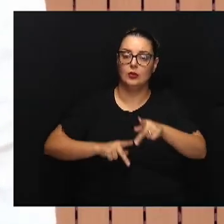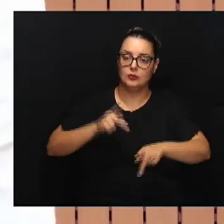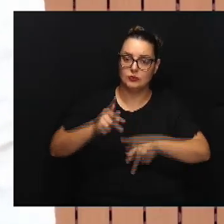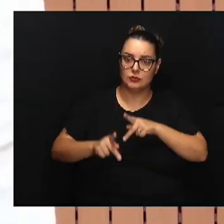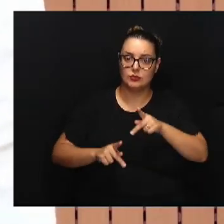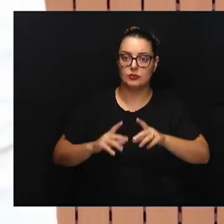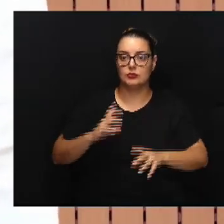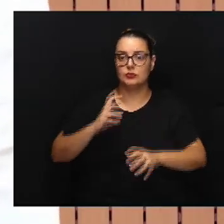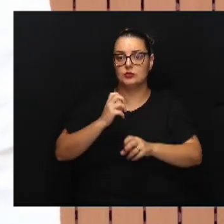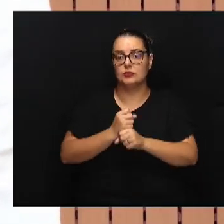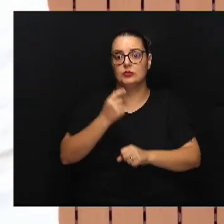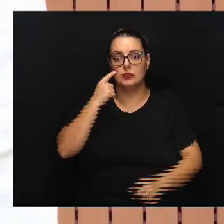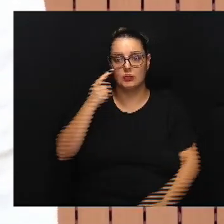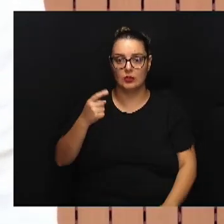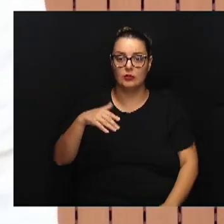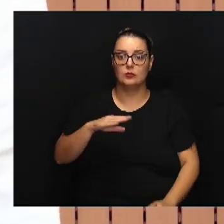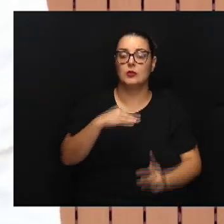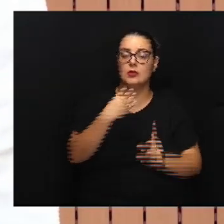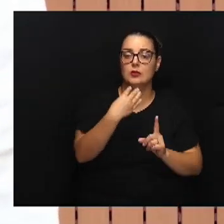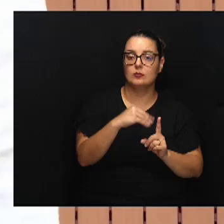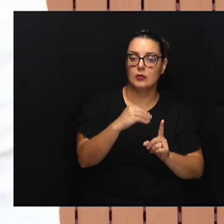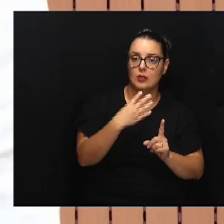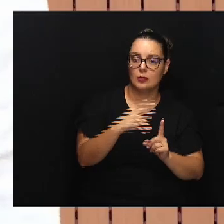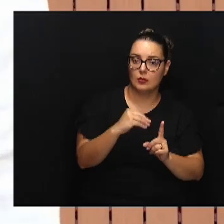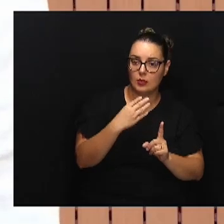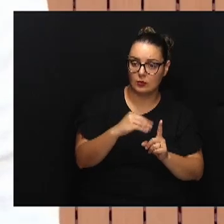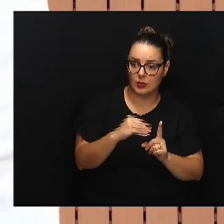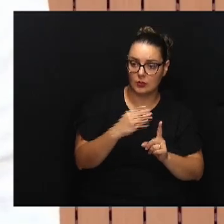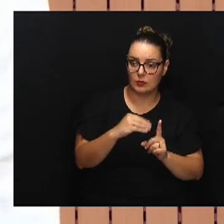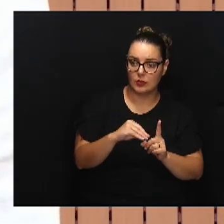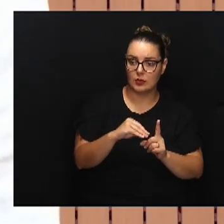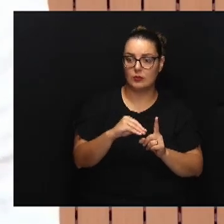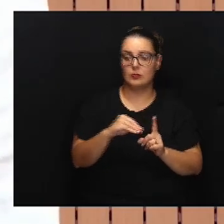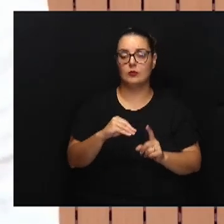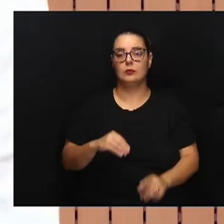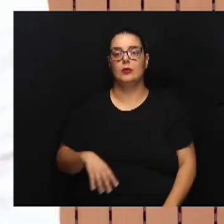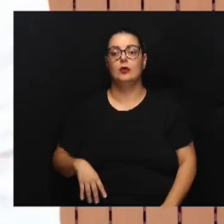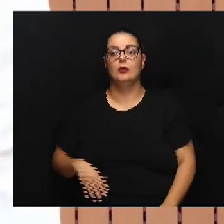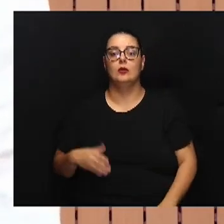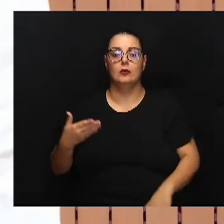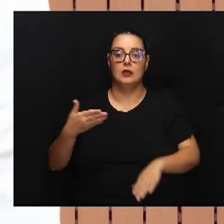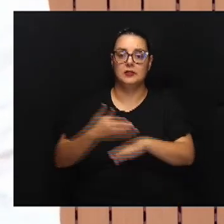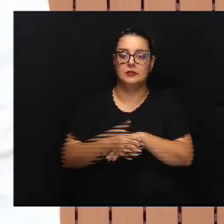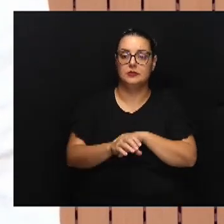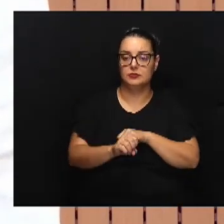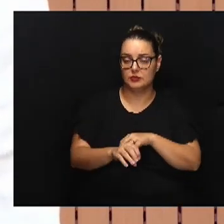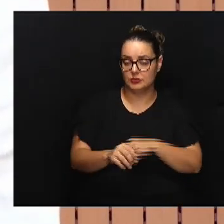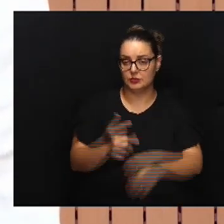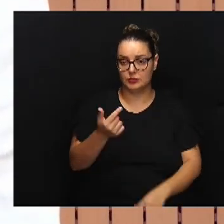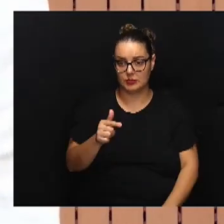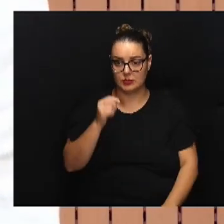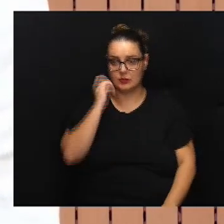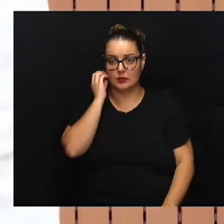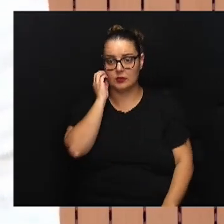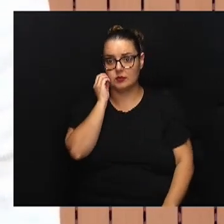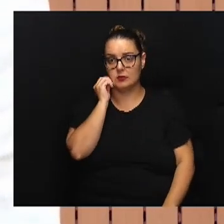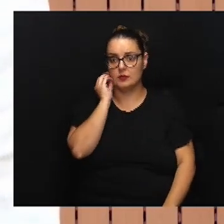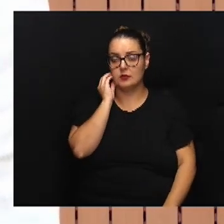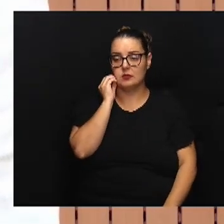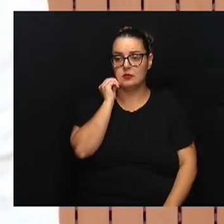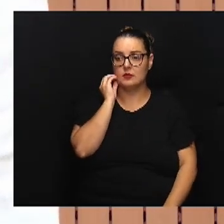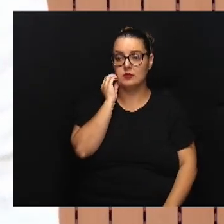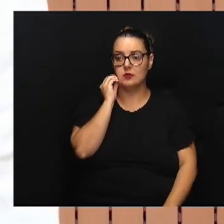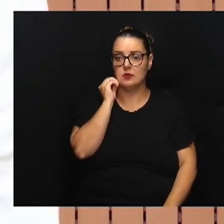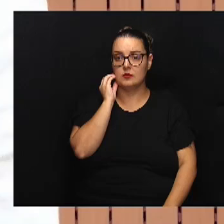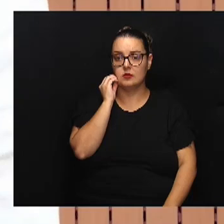em geral, os mais vulneráveis do ponto de vista do acesso à educação. Então, com nós estamos os